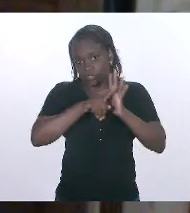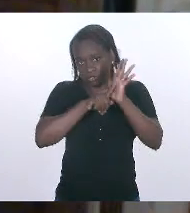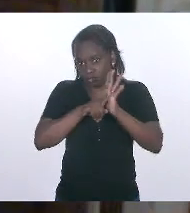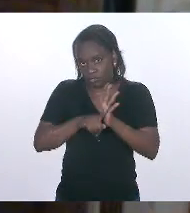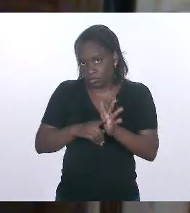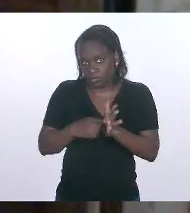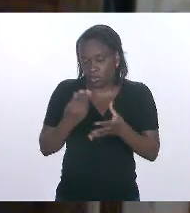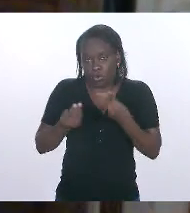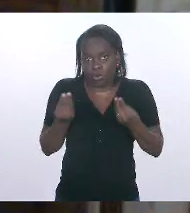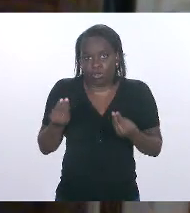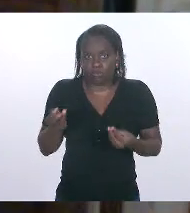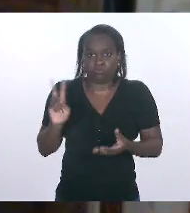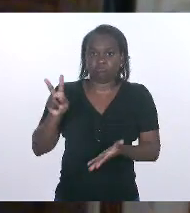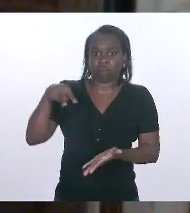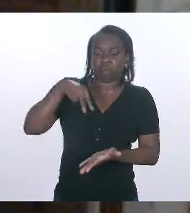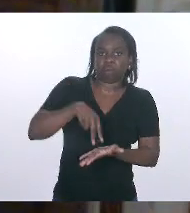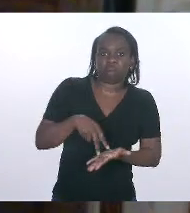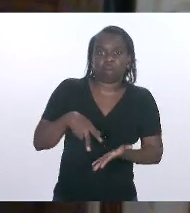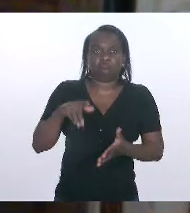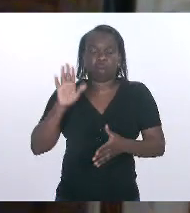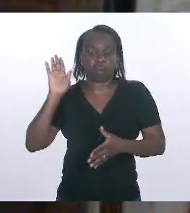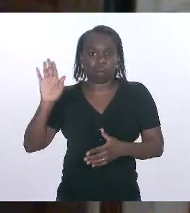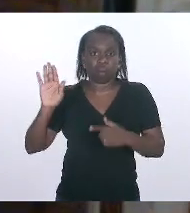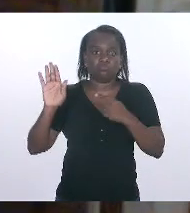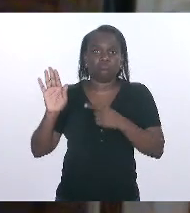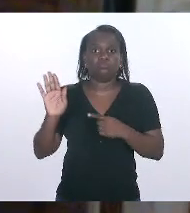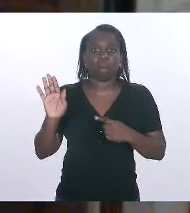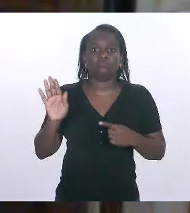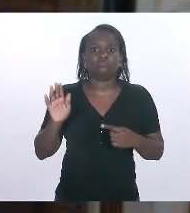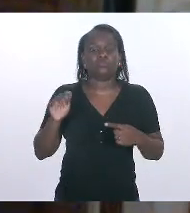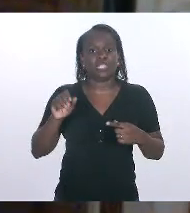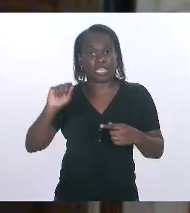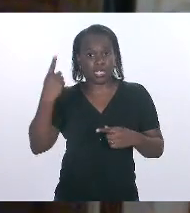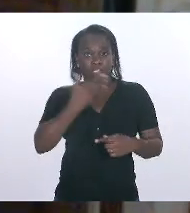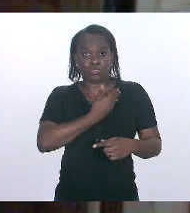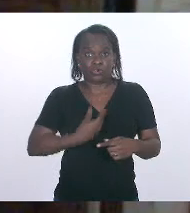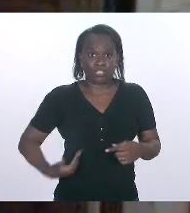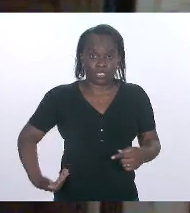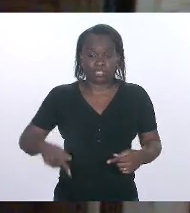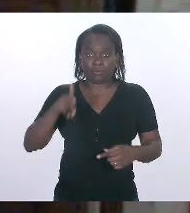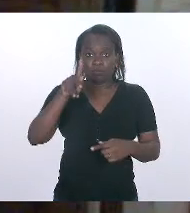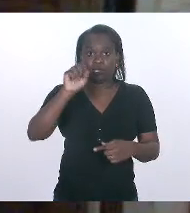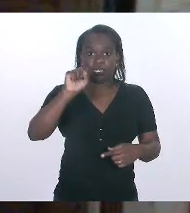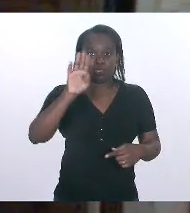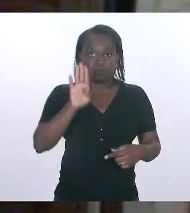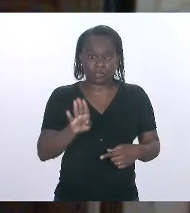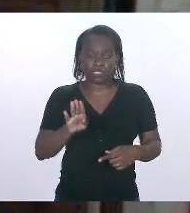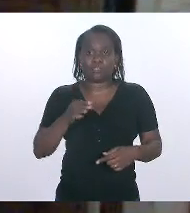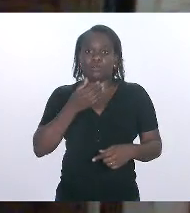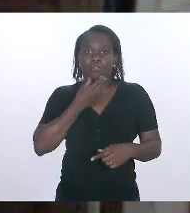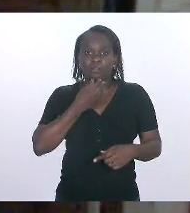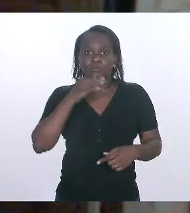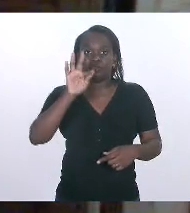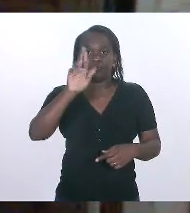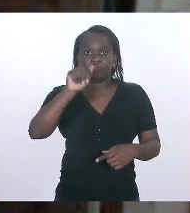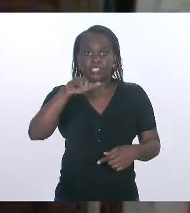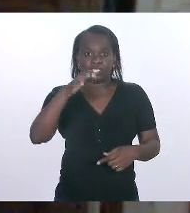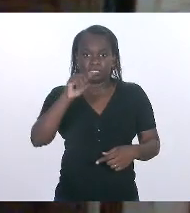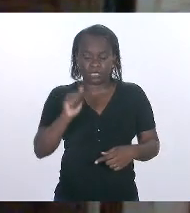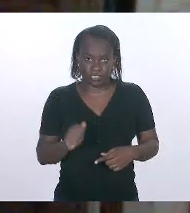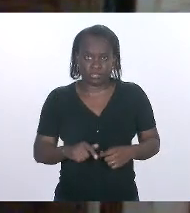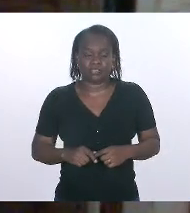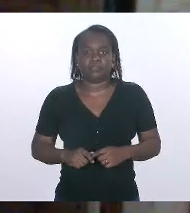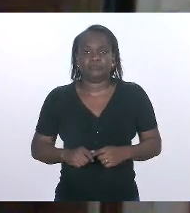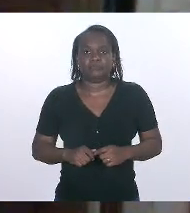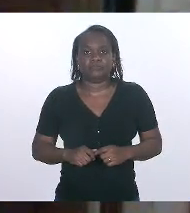se posicionar o candidato e ex-governador do PSB, o França,